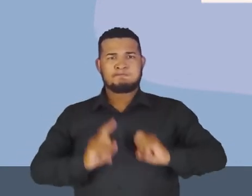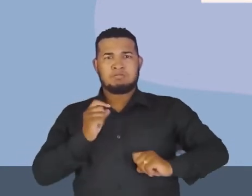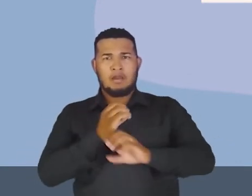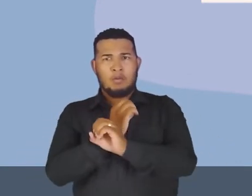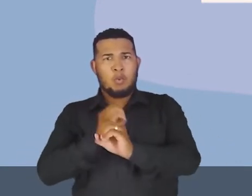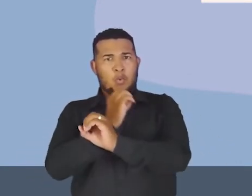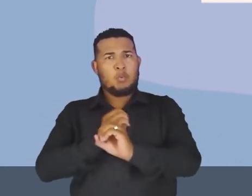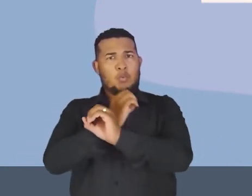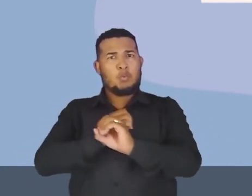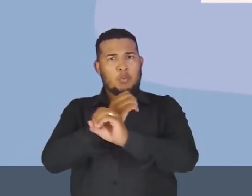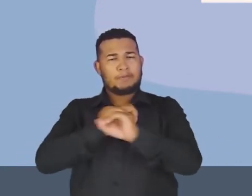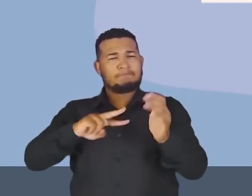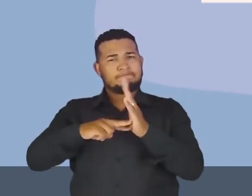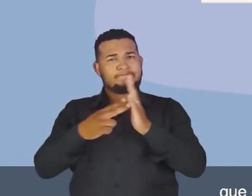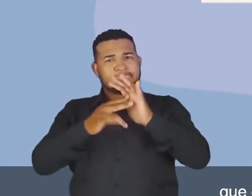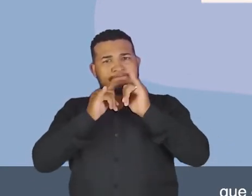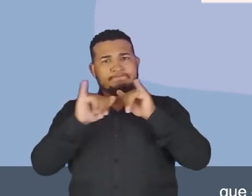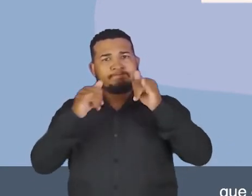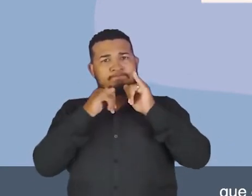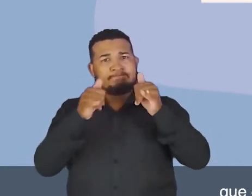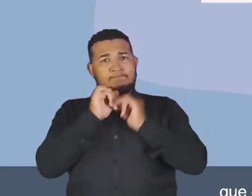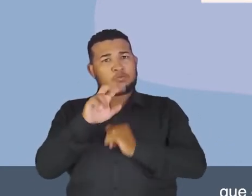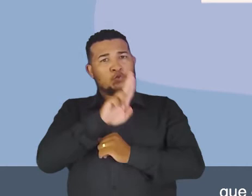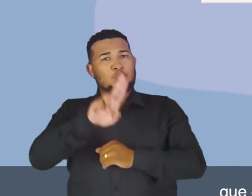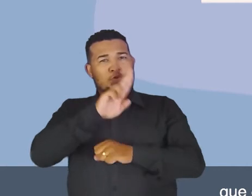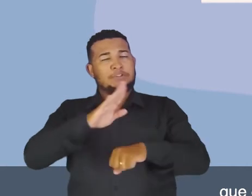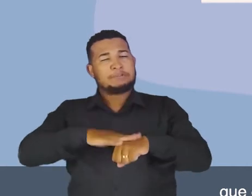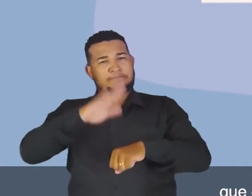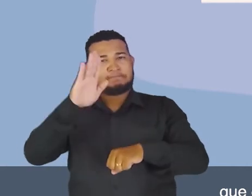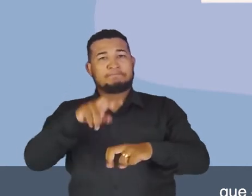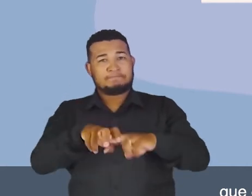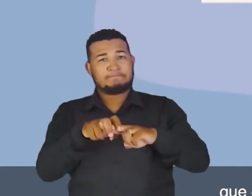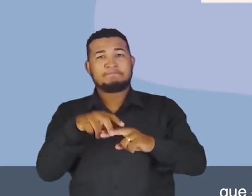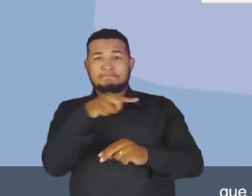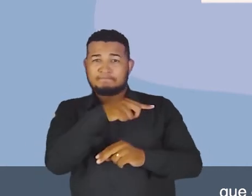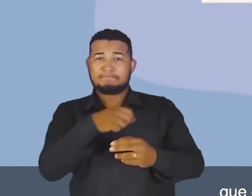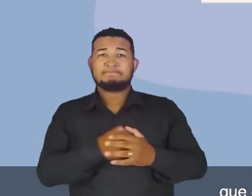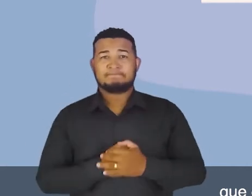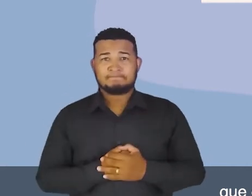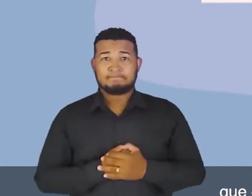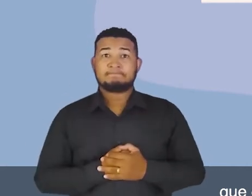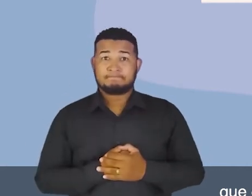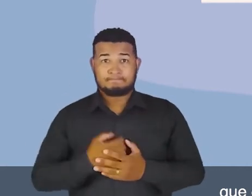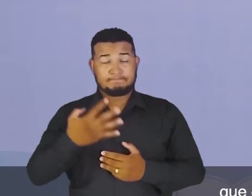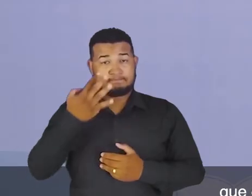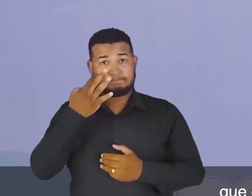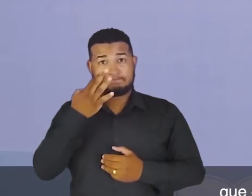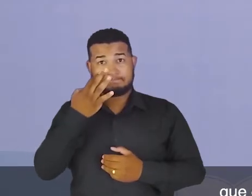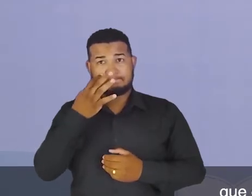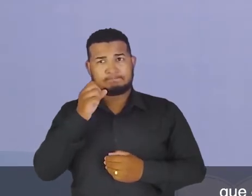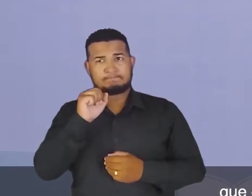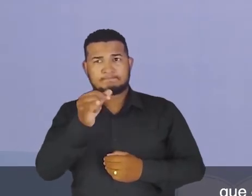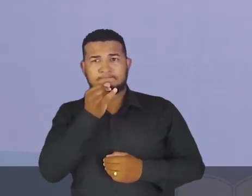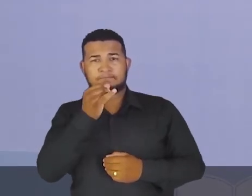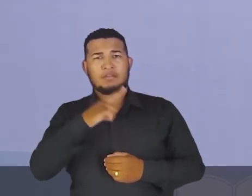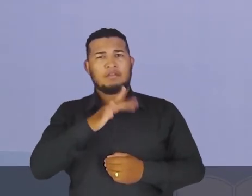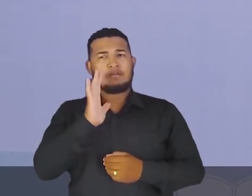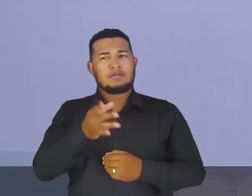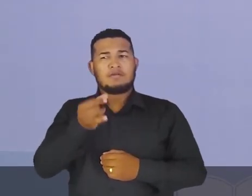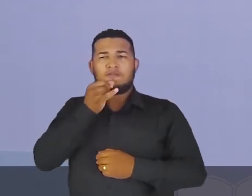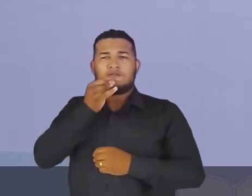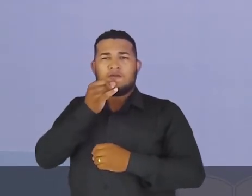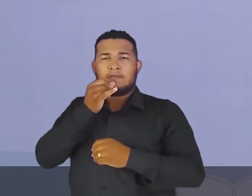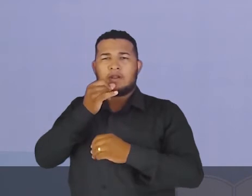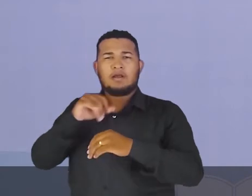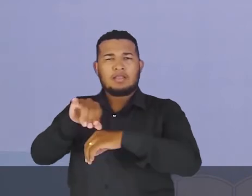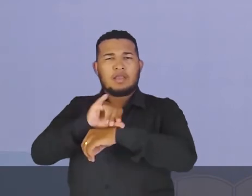célula, né, maior a energia que é utilizada por ela. Então, preste atenção aqui em mim. Você mantendo o tecido